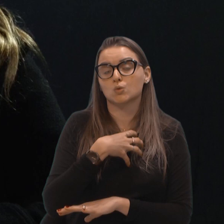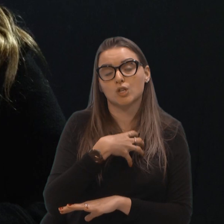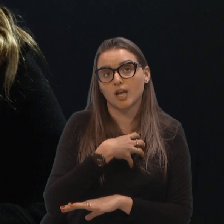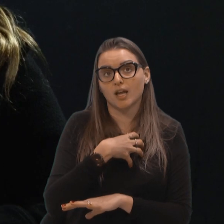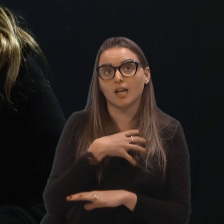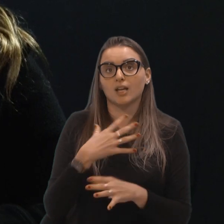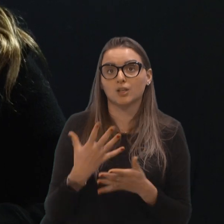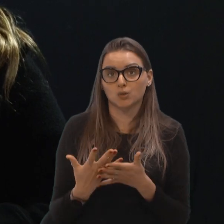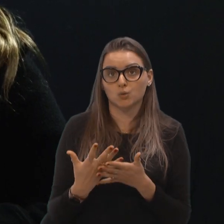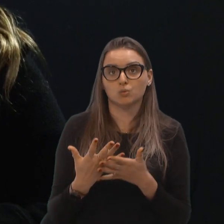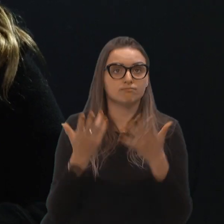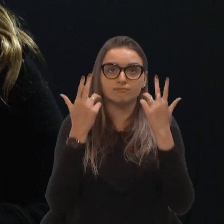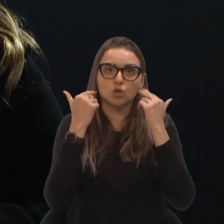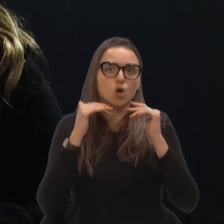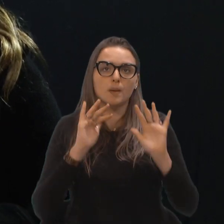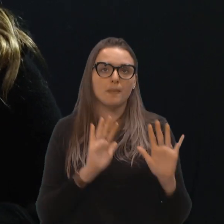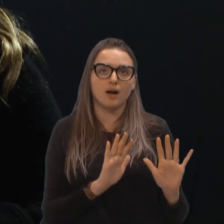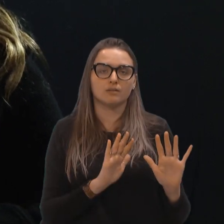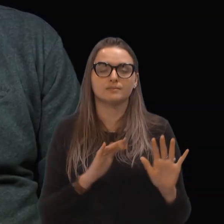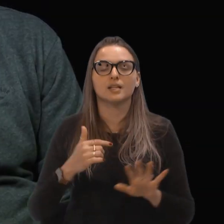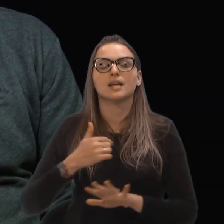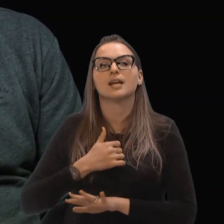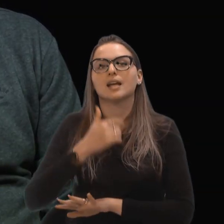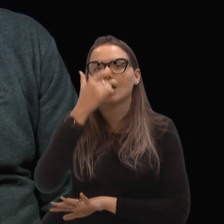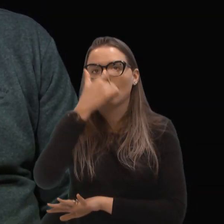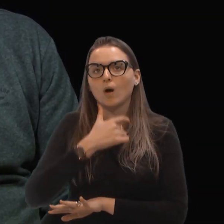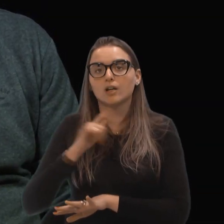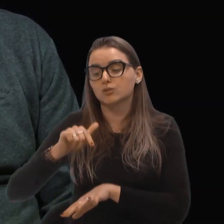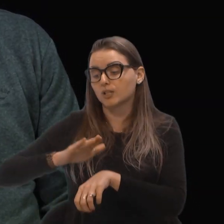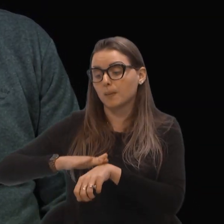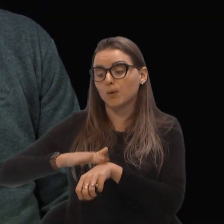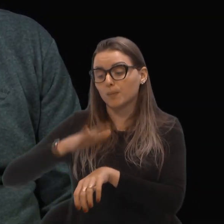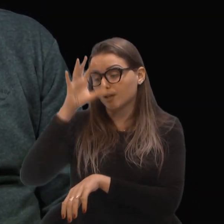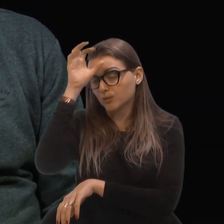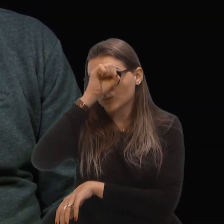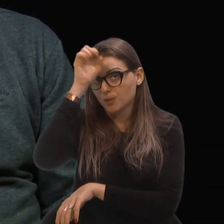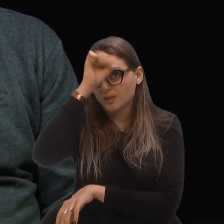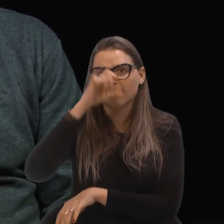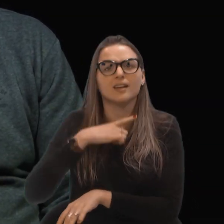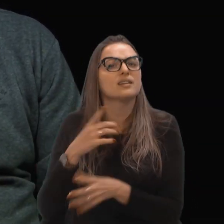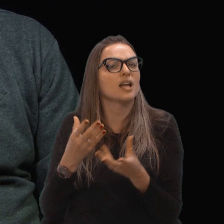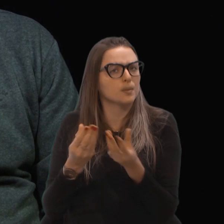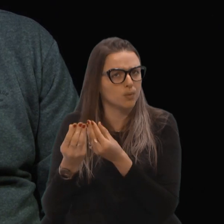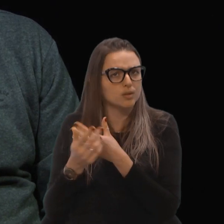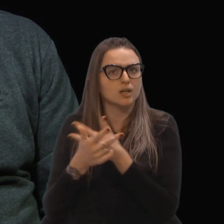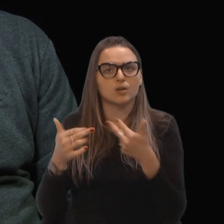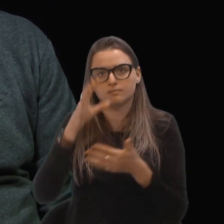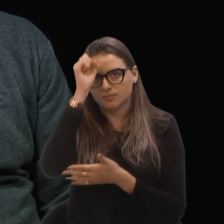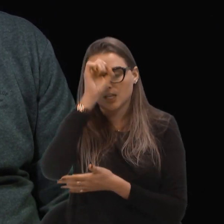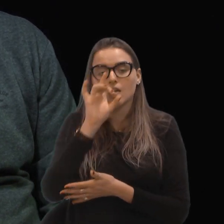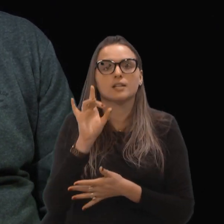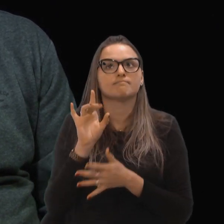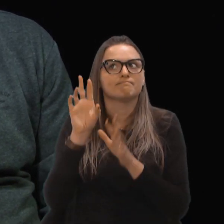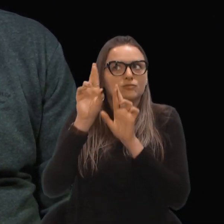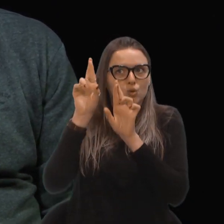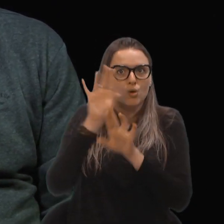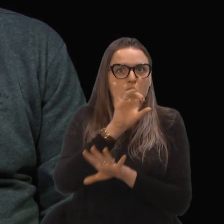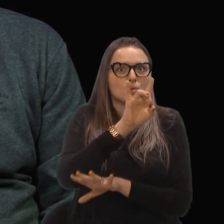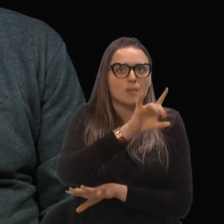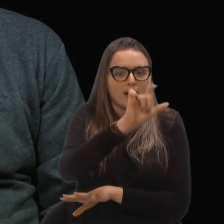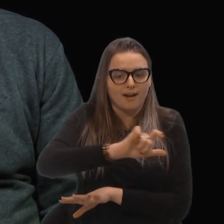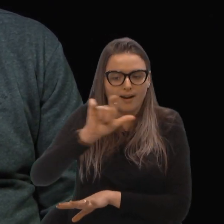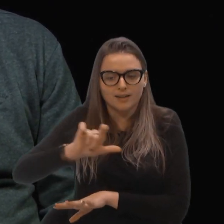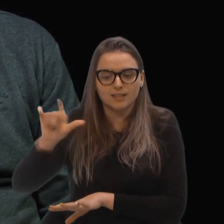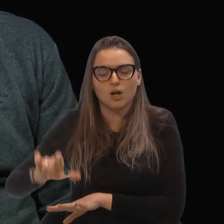forma relativamente normal. Eu acho que é um momento de aprender. Dá para aprender muito, tomara que cada um possa a